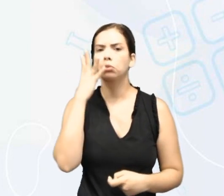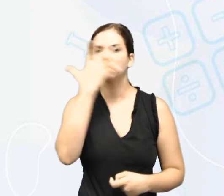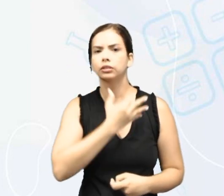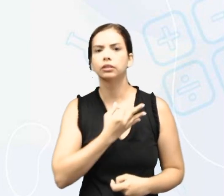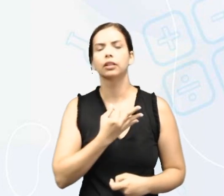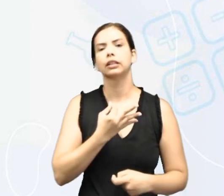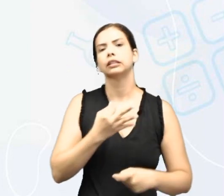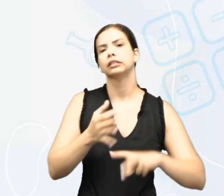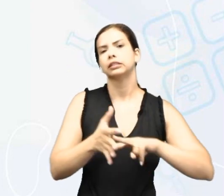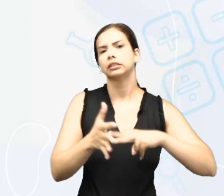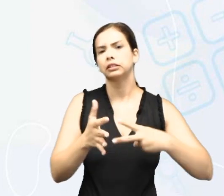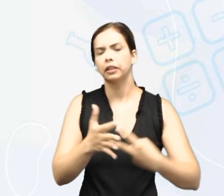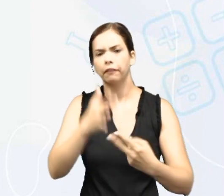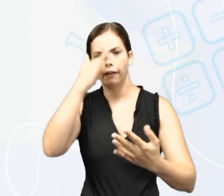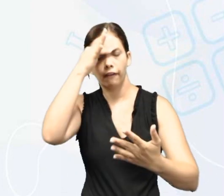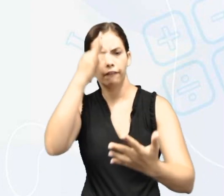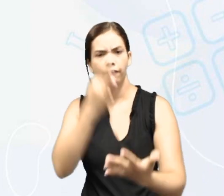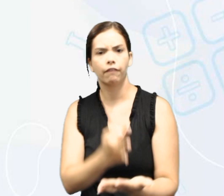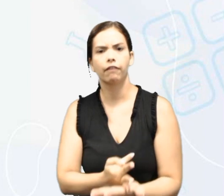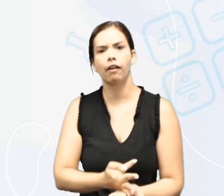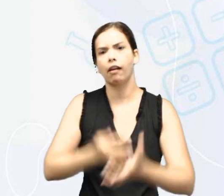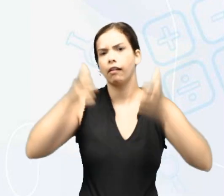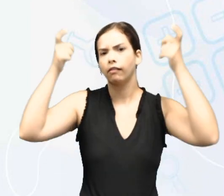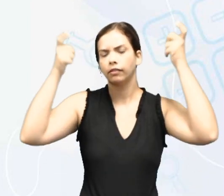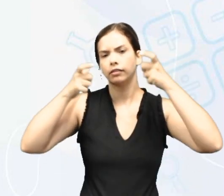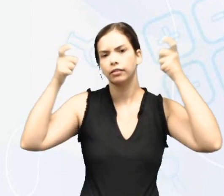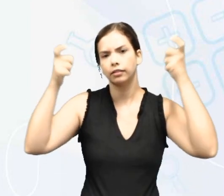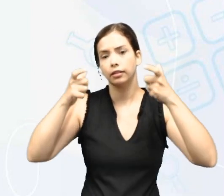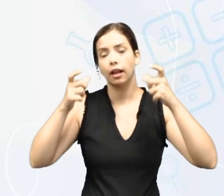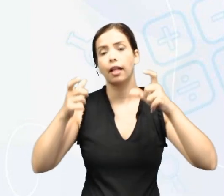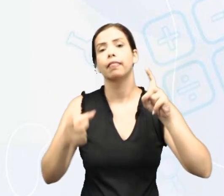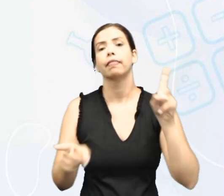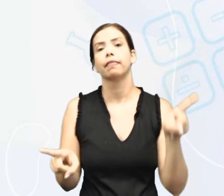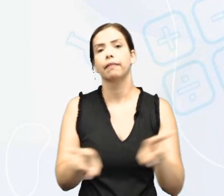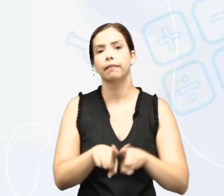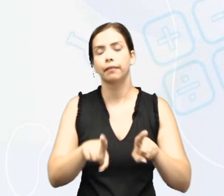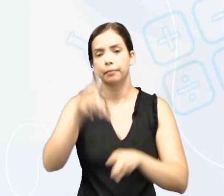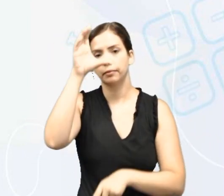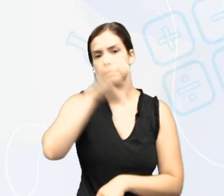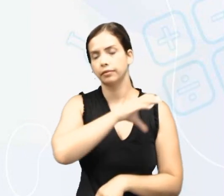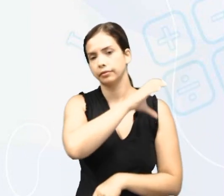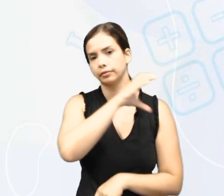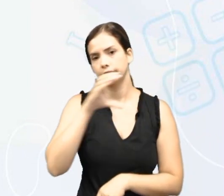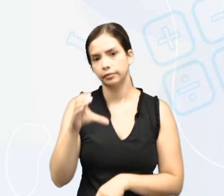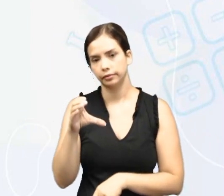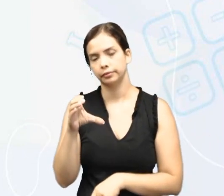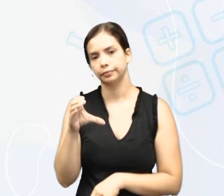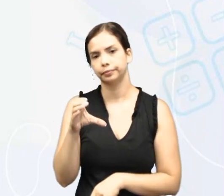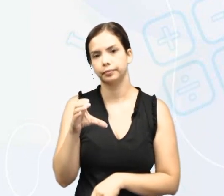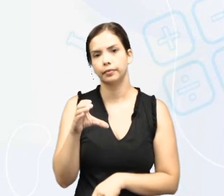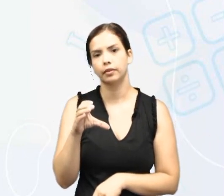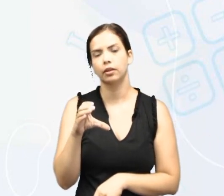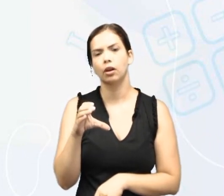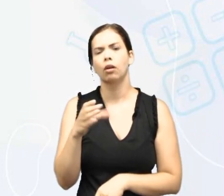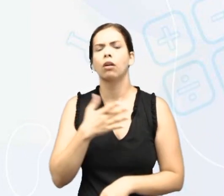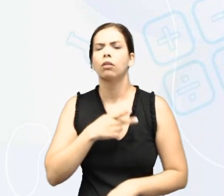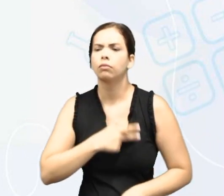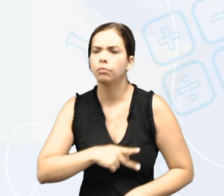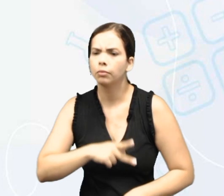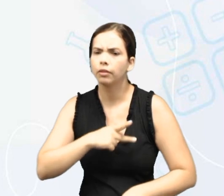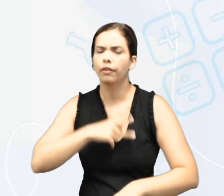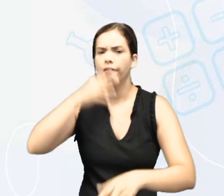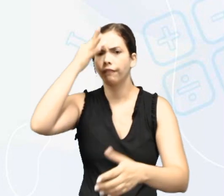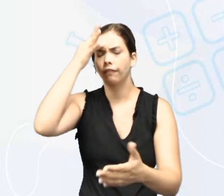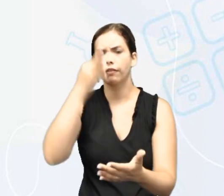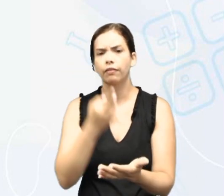à magia, à nobreza, certo? E também no catolicismo é associado à piedade, à